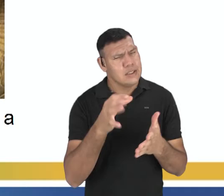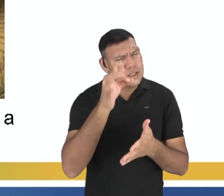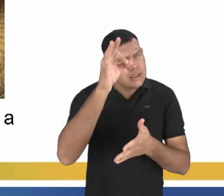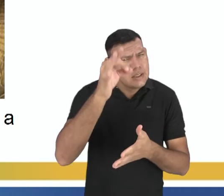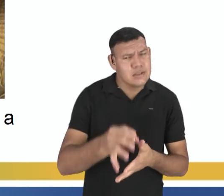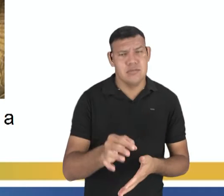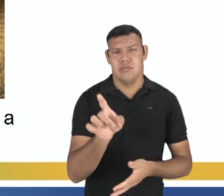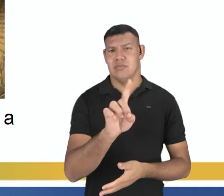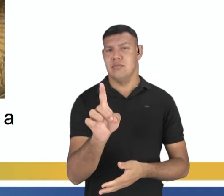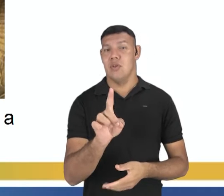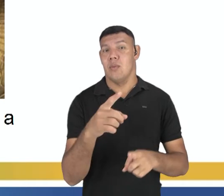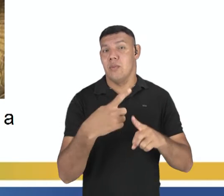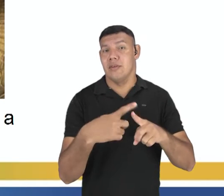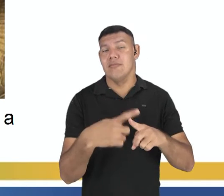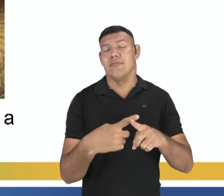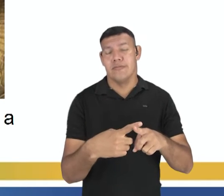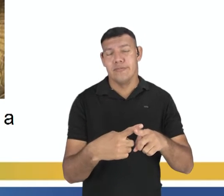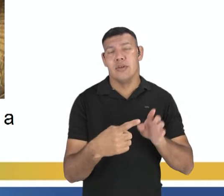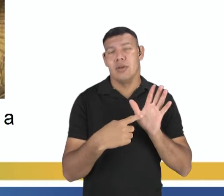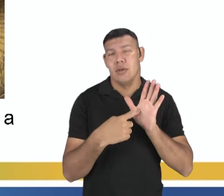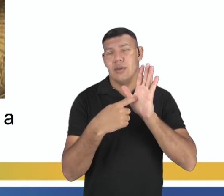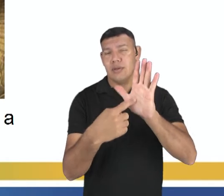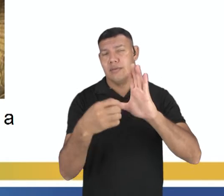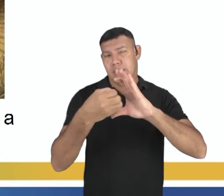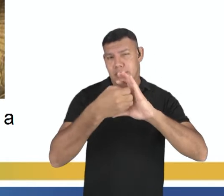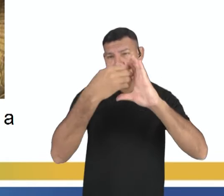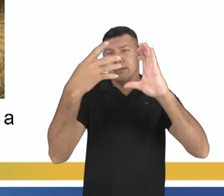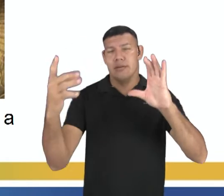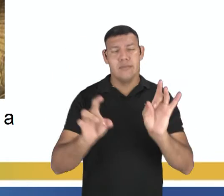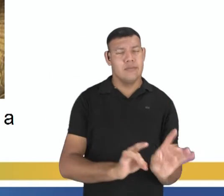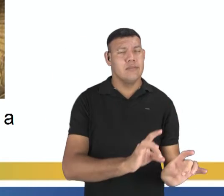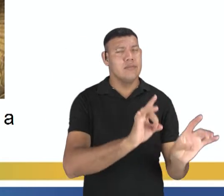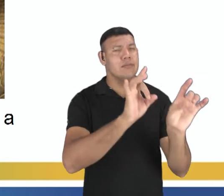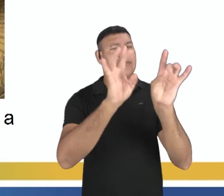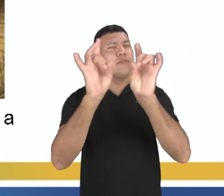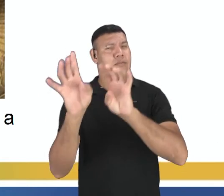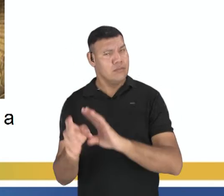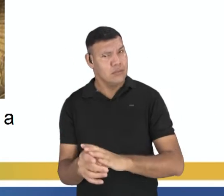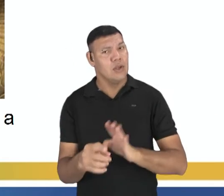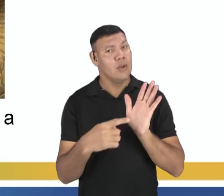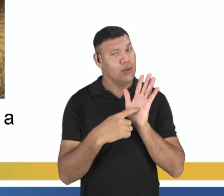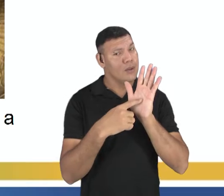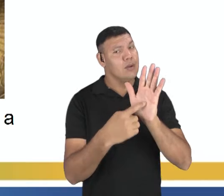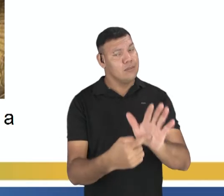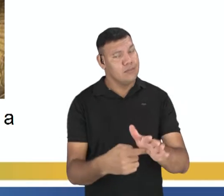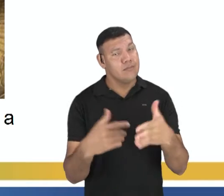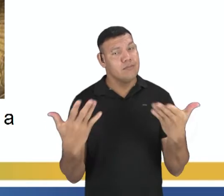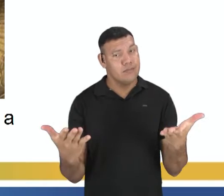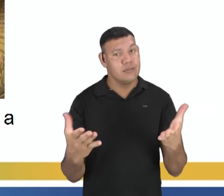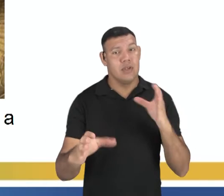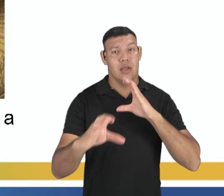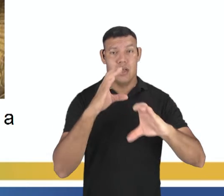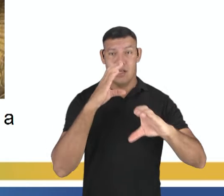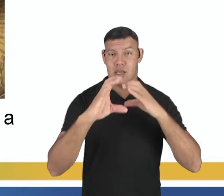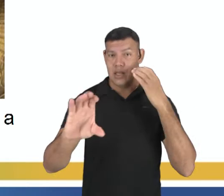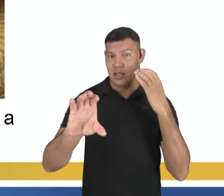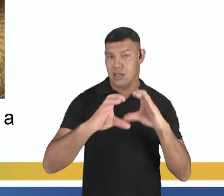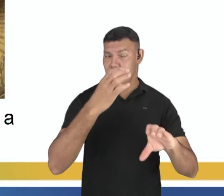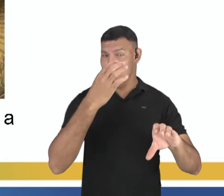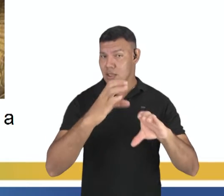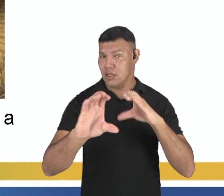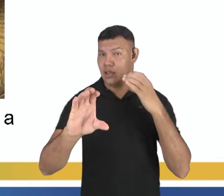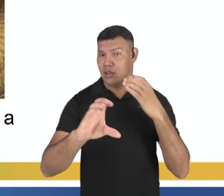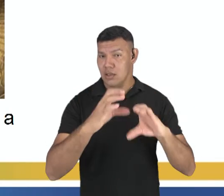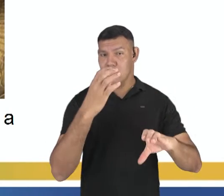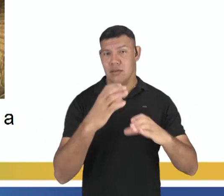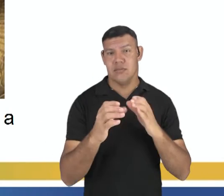na sociedade, mas ele sempre trazia características bem específicas para demonstrar. Lembrando que as cantigas, elas não